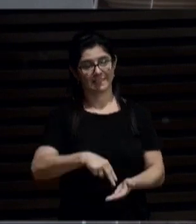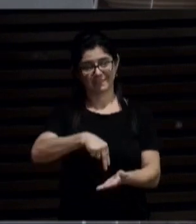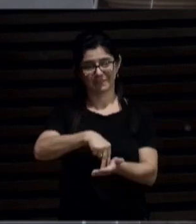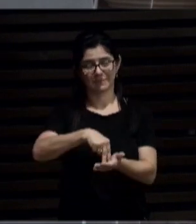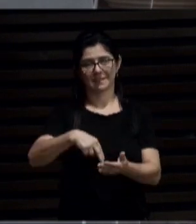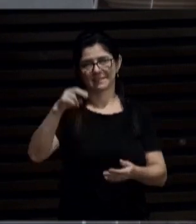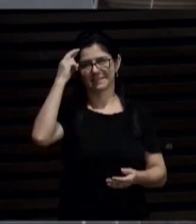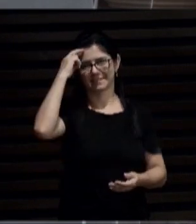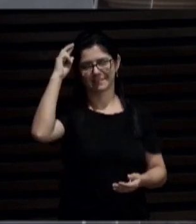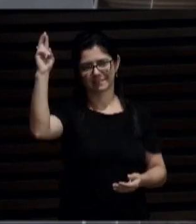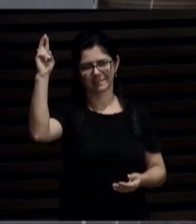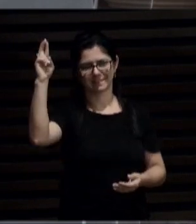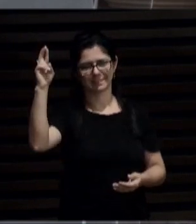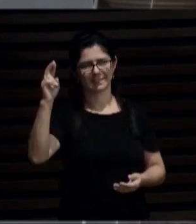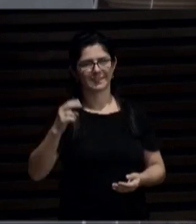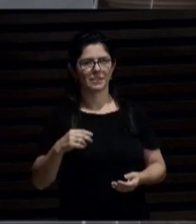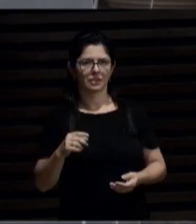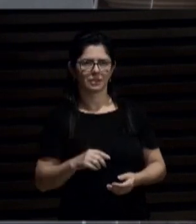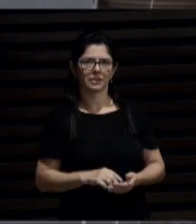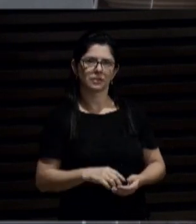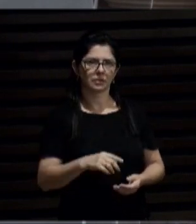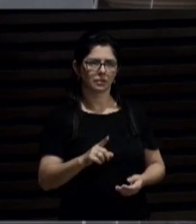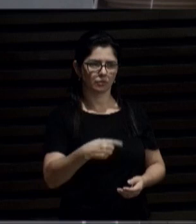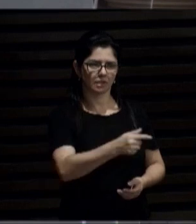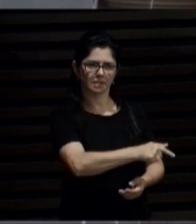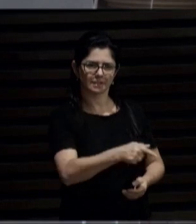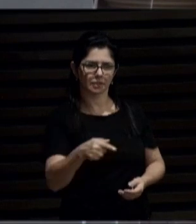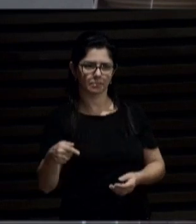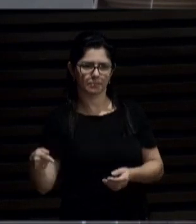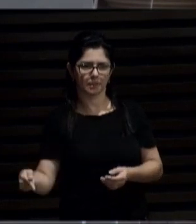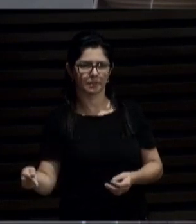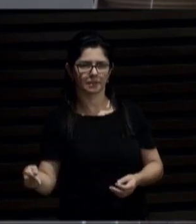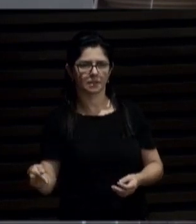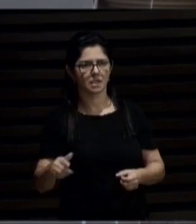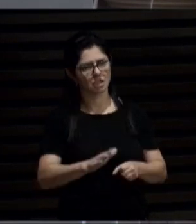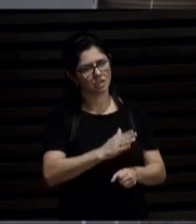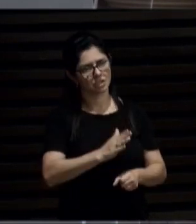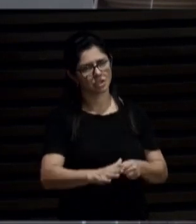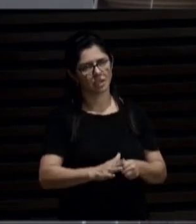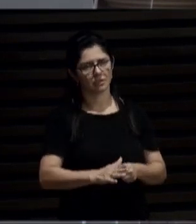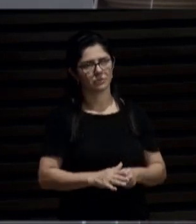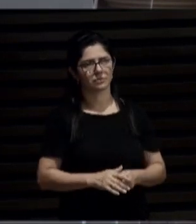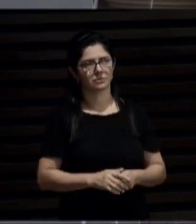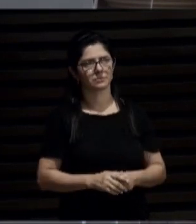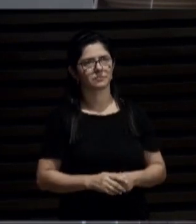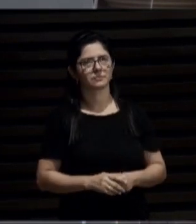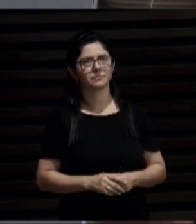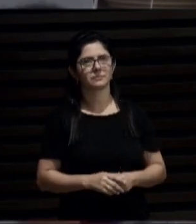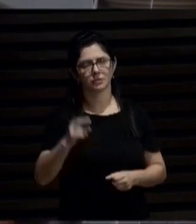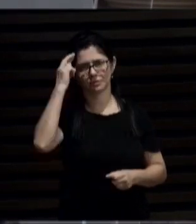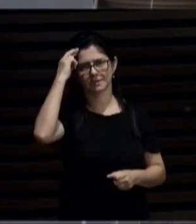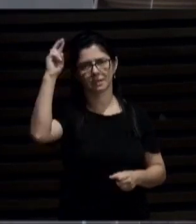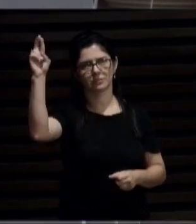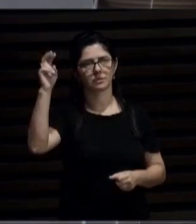vamos esvaziando até chegar, não ter mais nada e preparar para o próximo domingo, não. Se nós pensarmos assim,